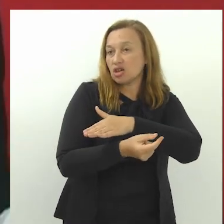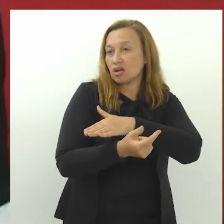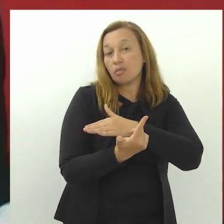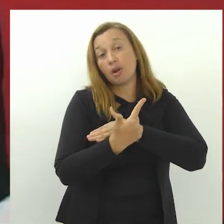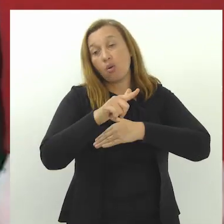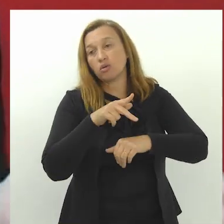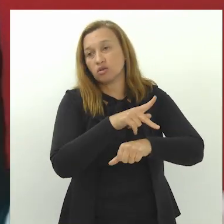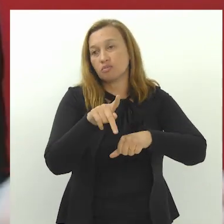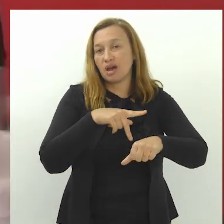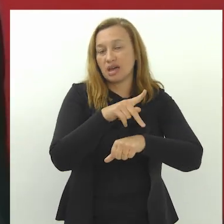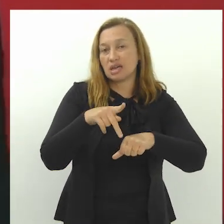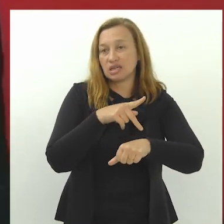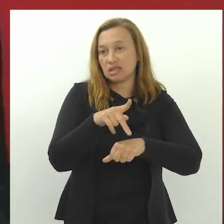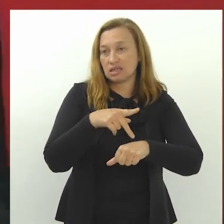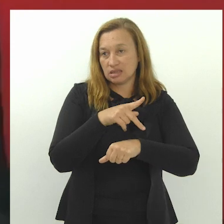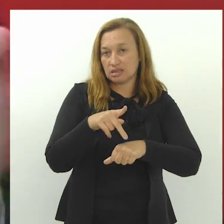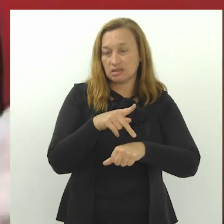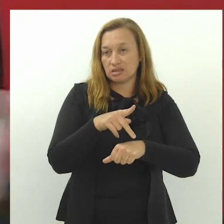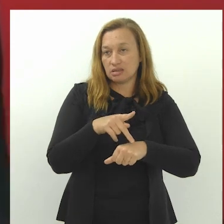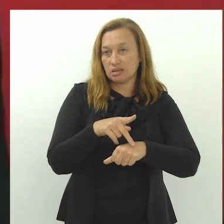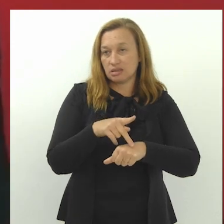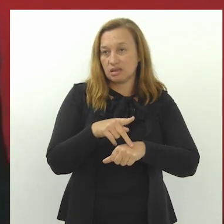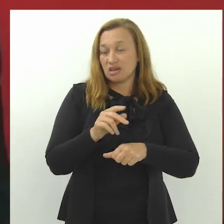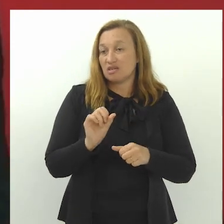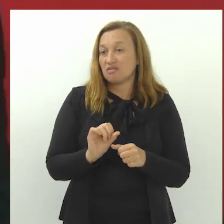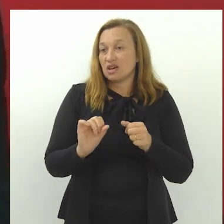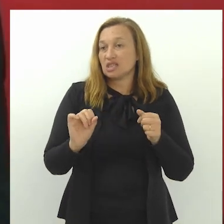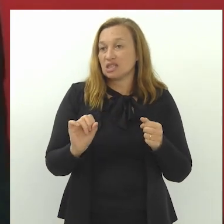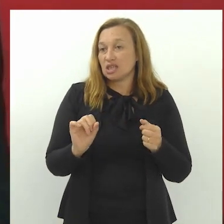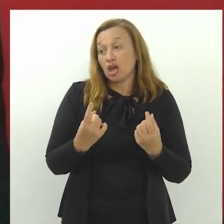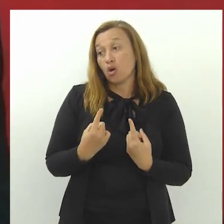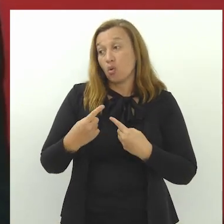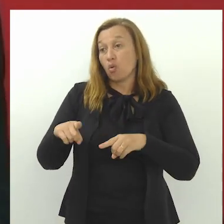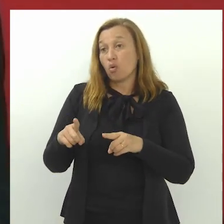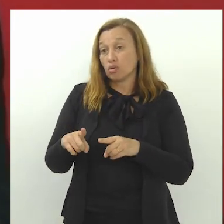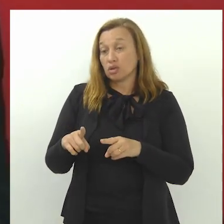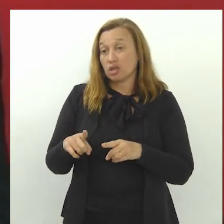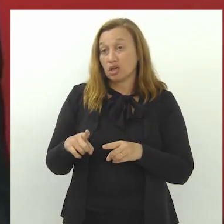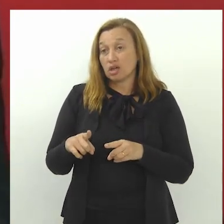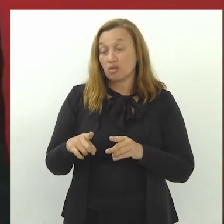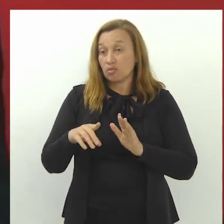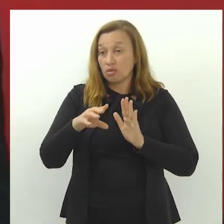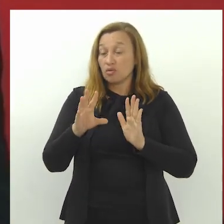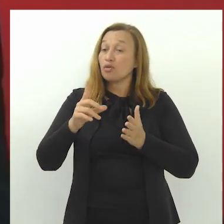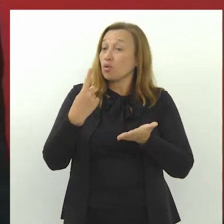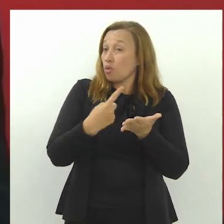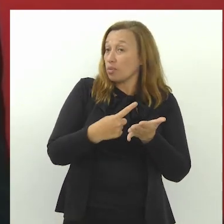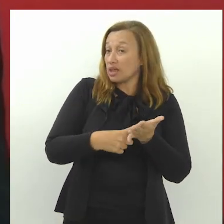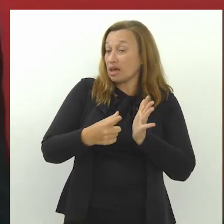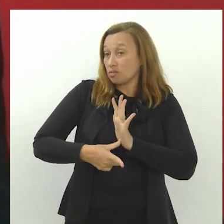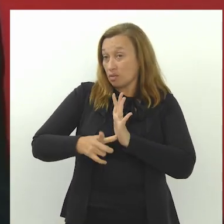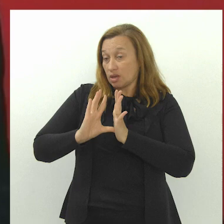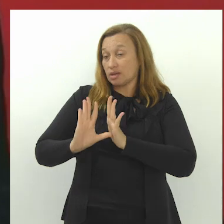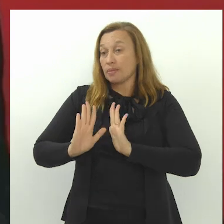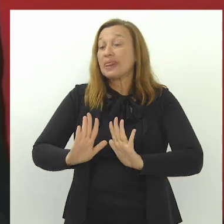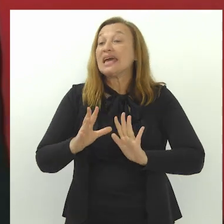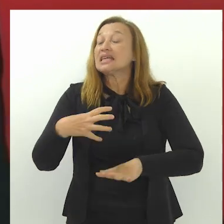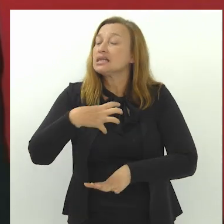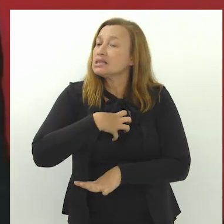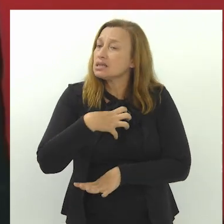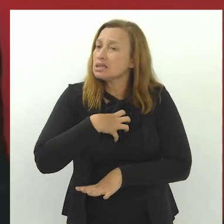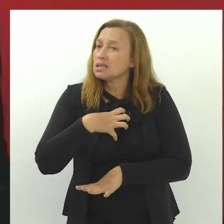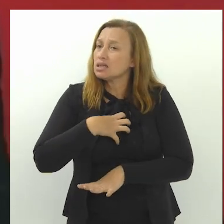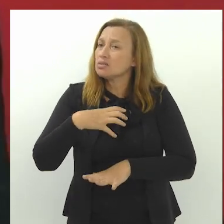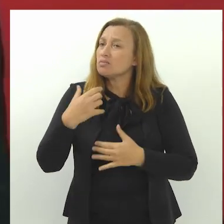que se manda para os países fazerem o que quiserem, em geral, de forma totalmente contraproducente. Então,